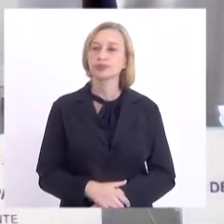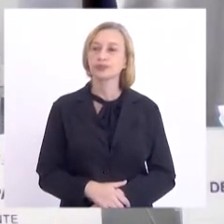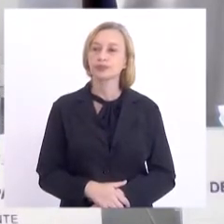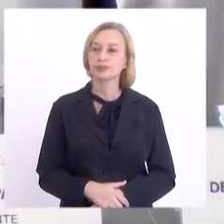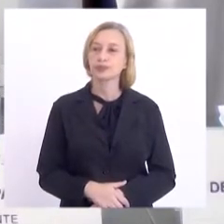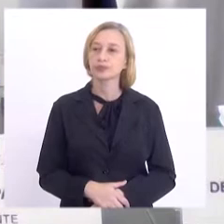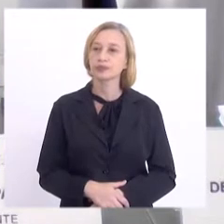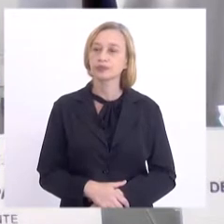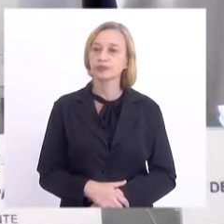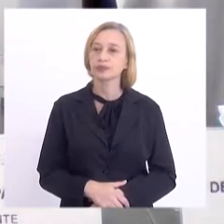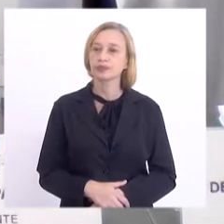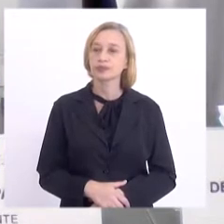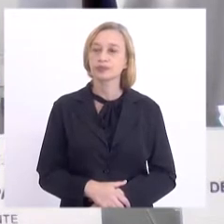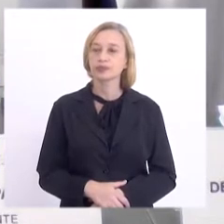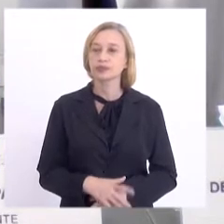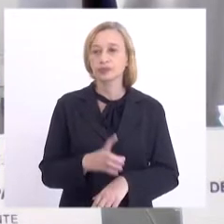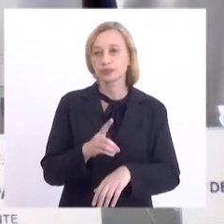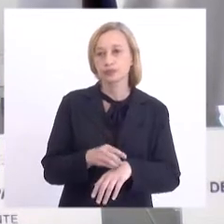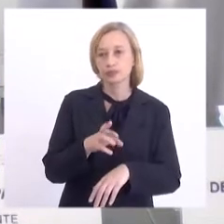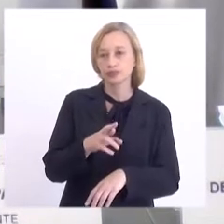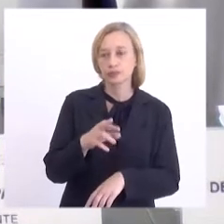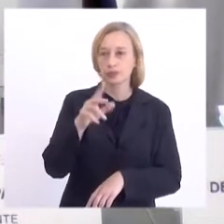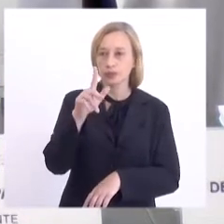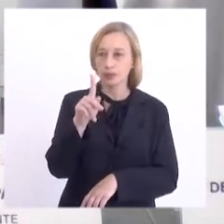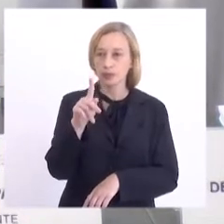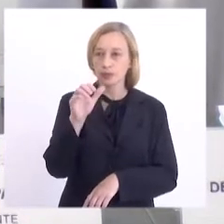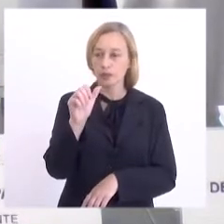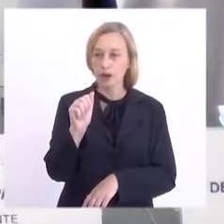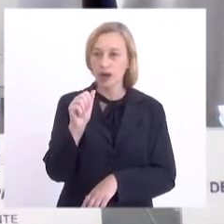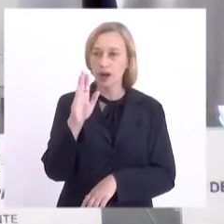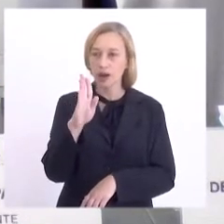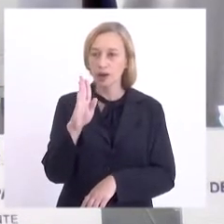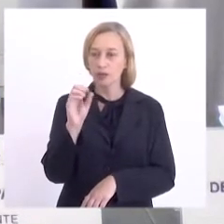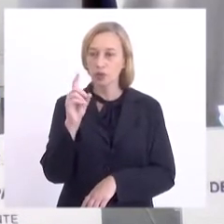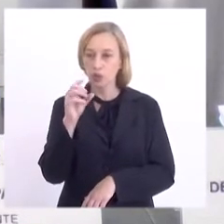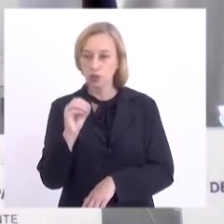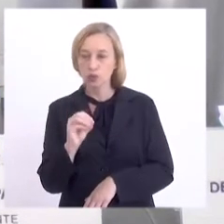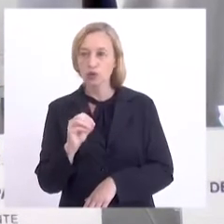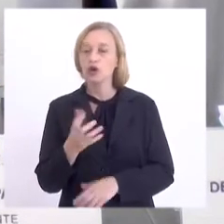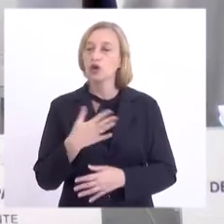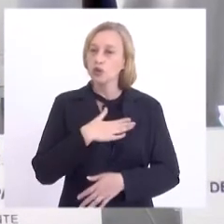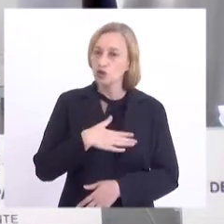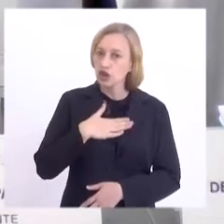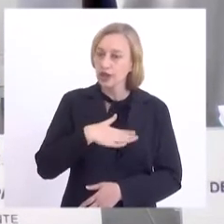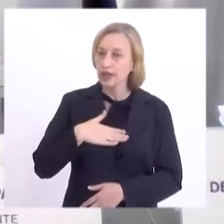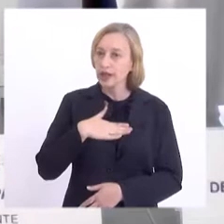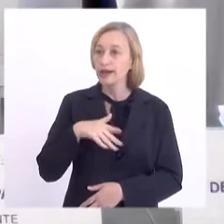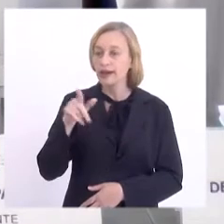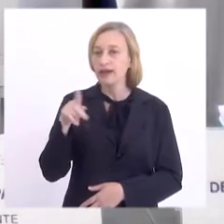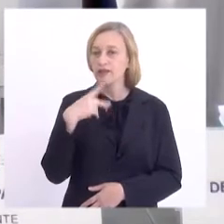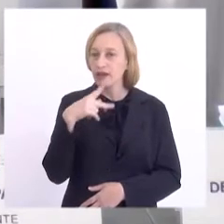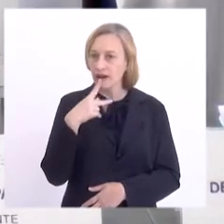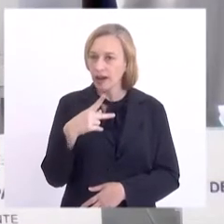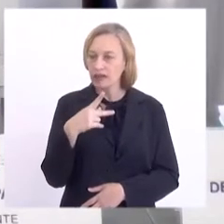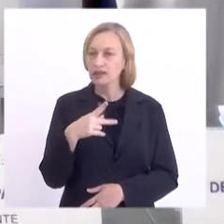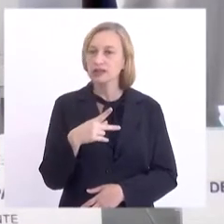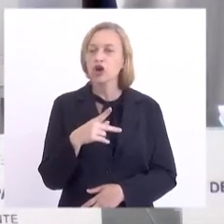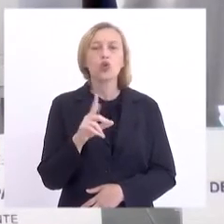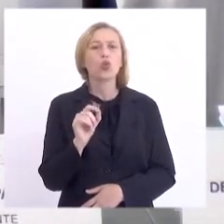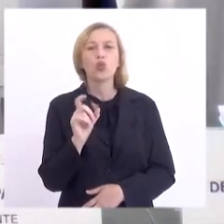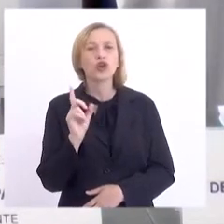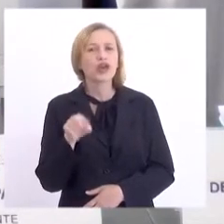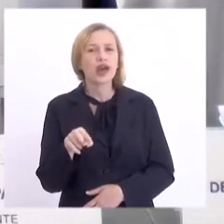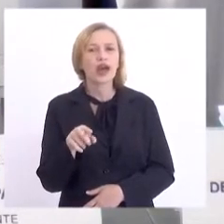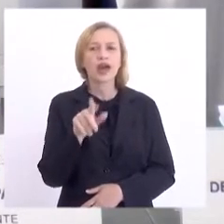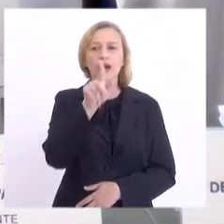do doutor Pablo eu gostaria que ele exatamente espana se o